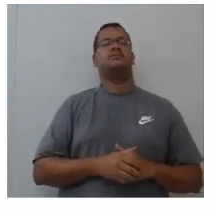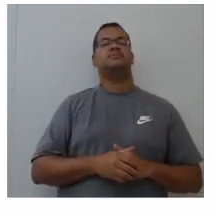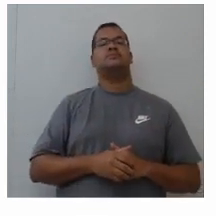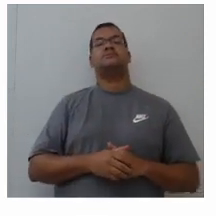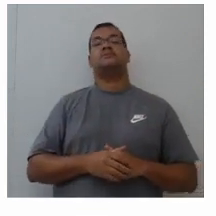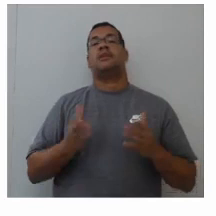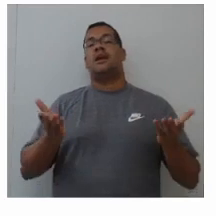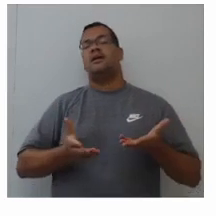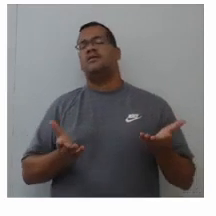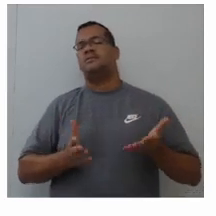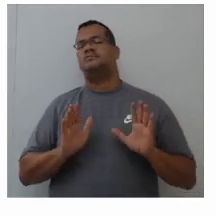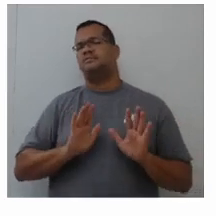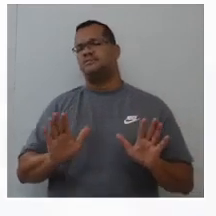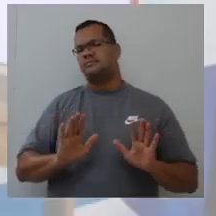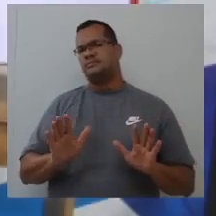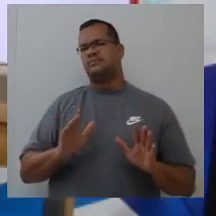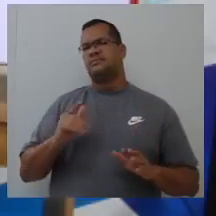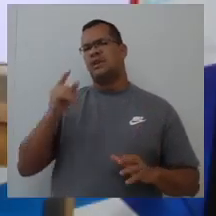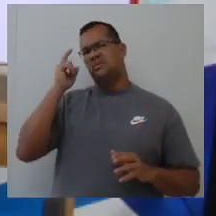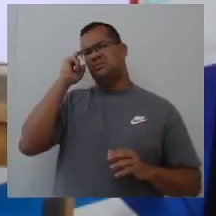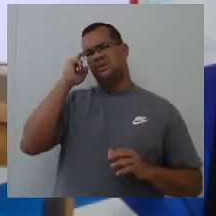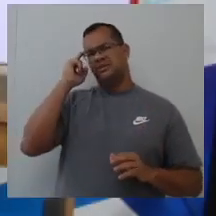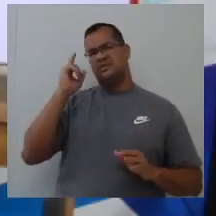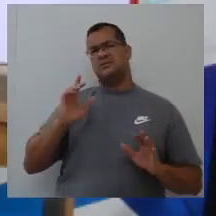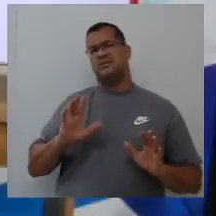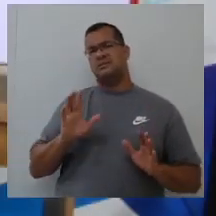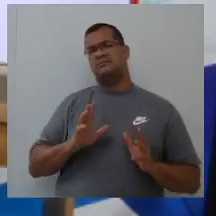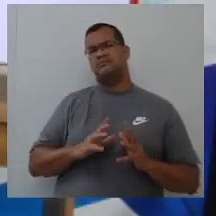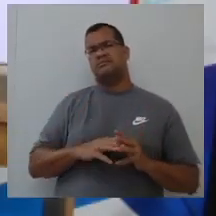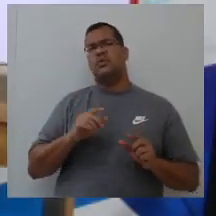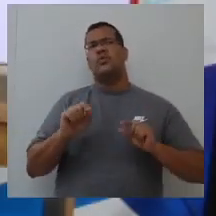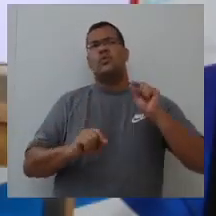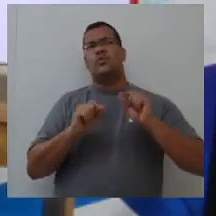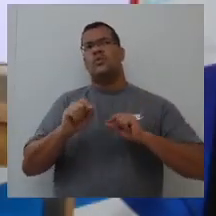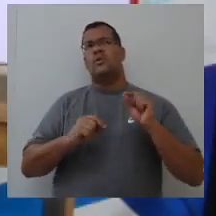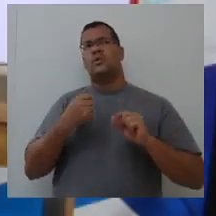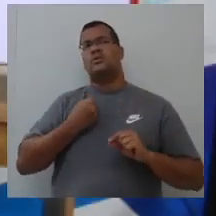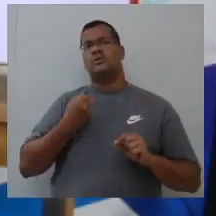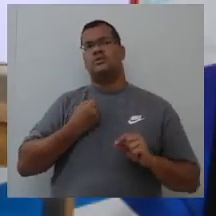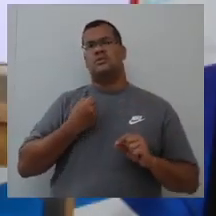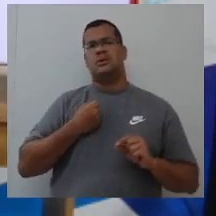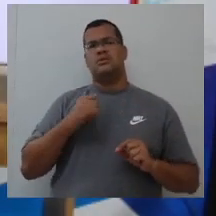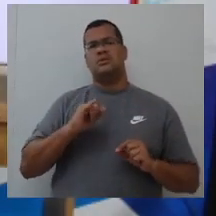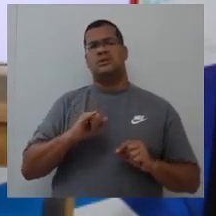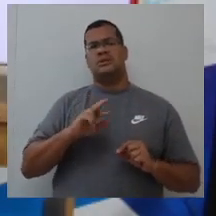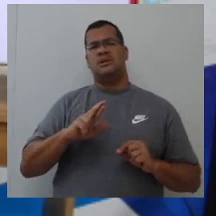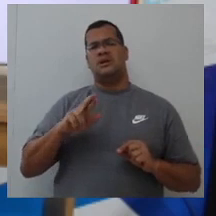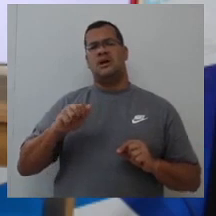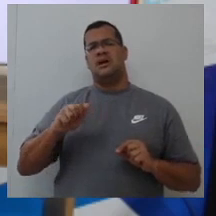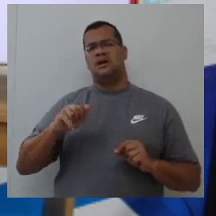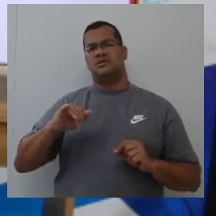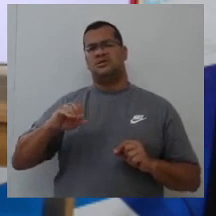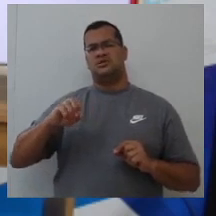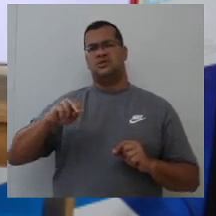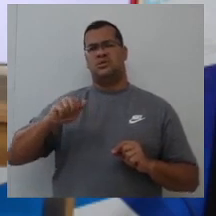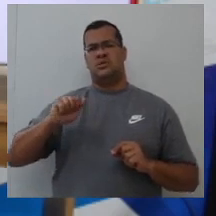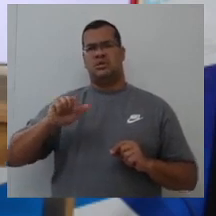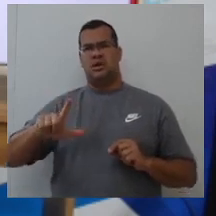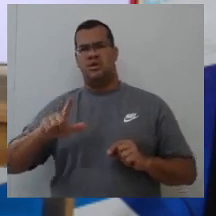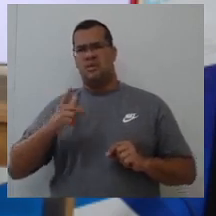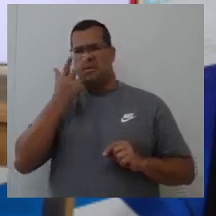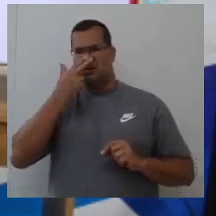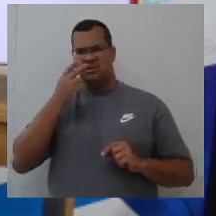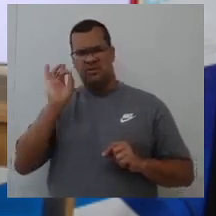só. Agora, tem gente que vai pensar assim, ó. O que é então o número irracional? Será que é um número